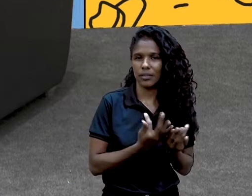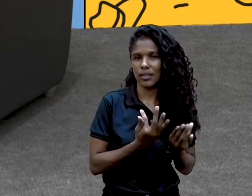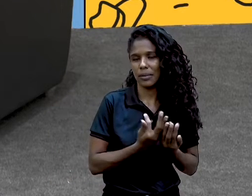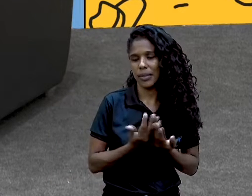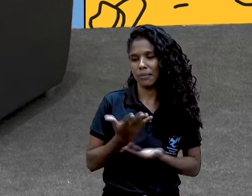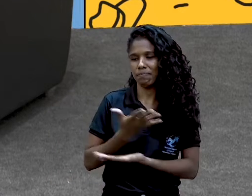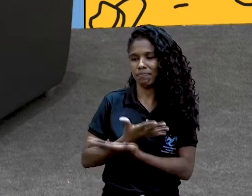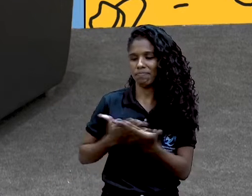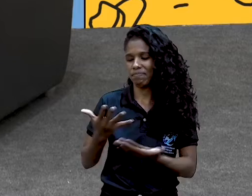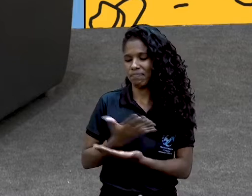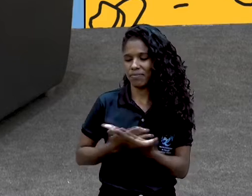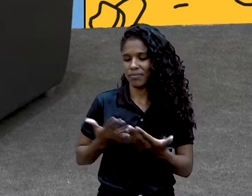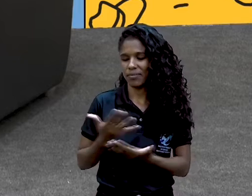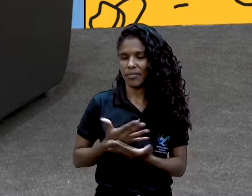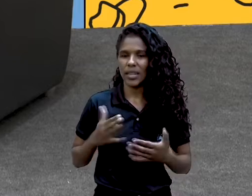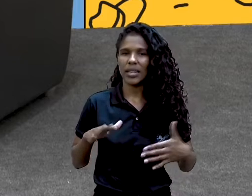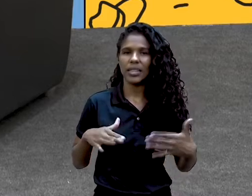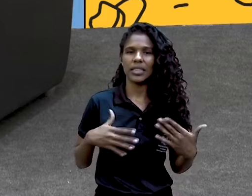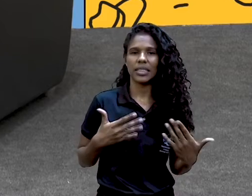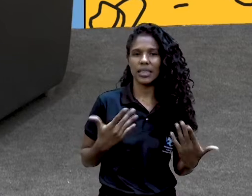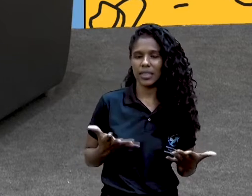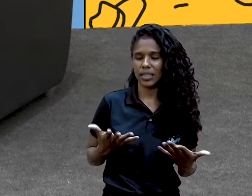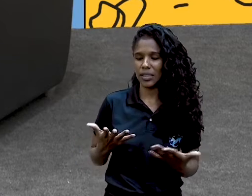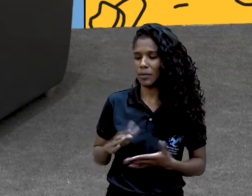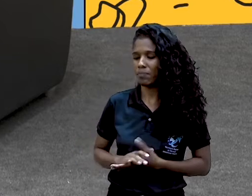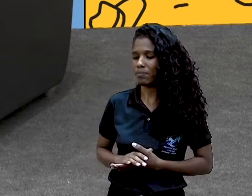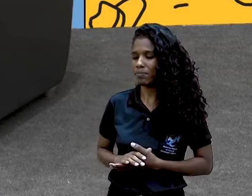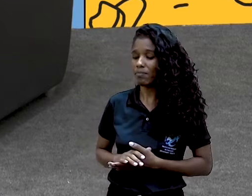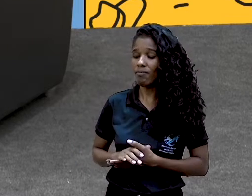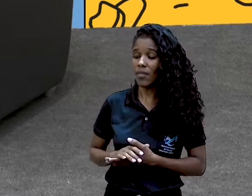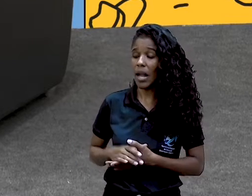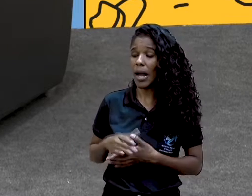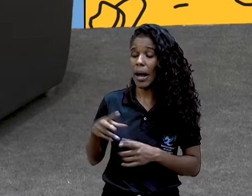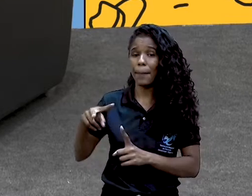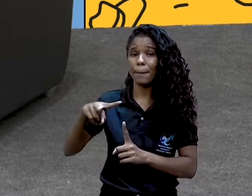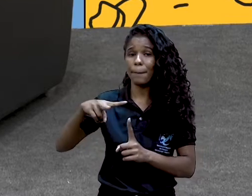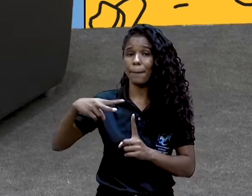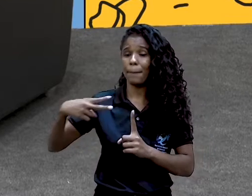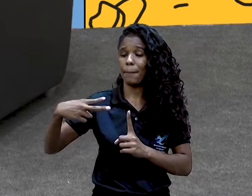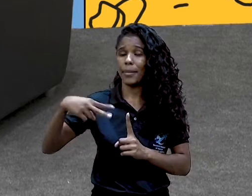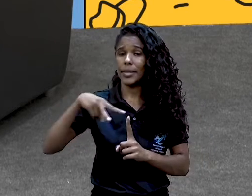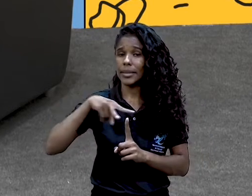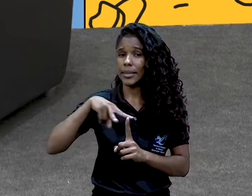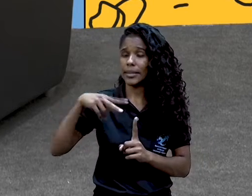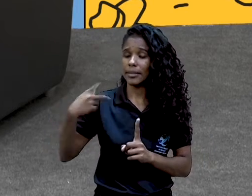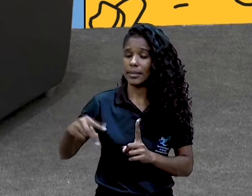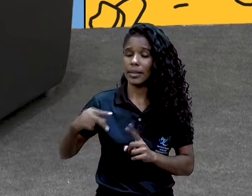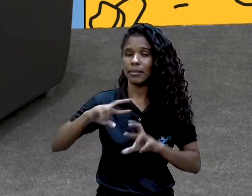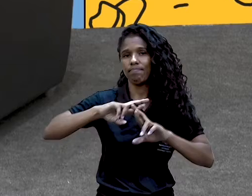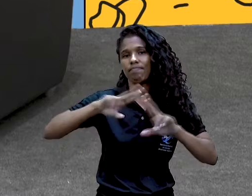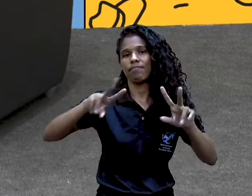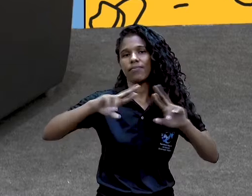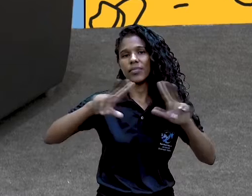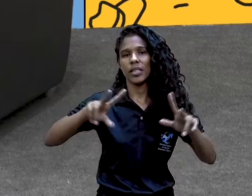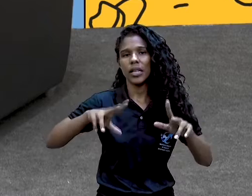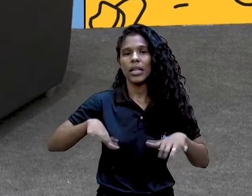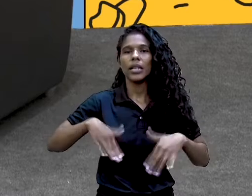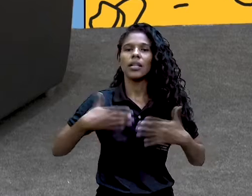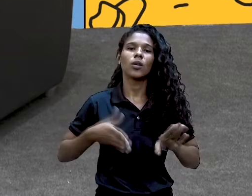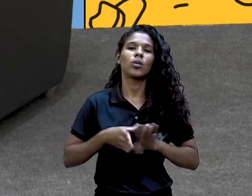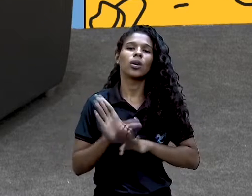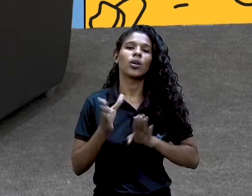percebe? Então, esse olhar que a criança tem sobre o seu negócio vai ser diferente. Então, pais, permita que os seus filhos tenham